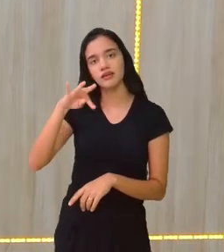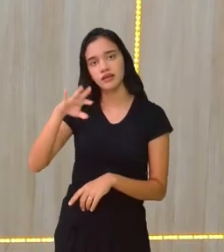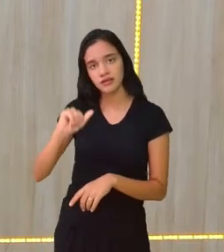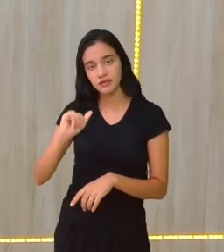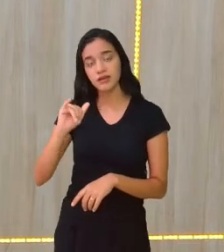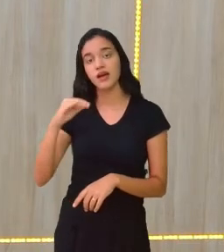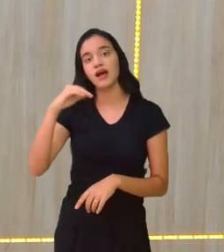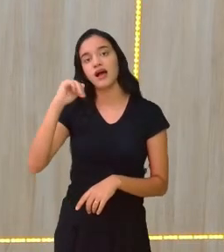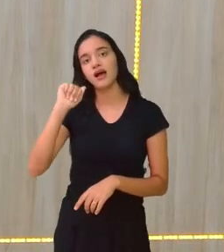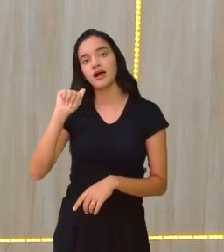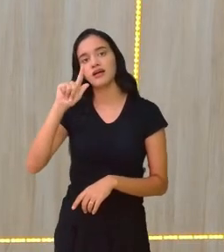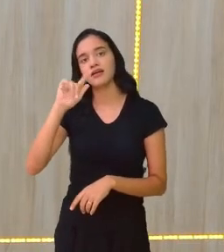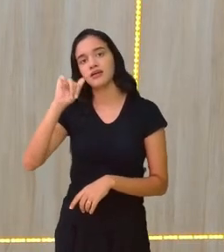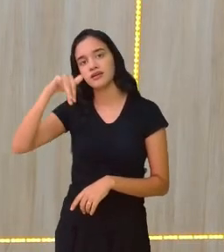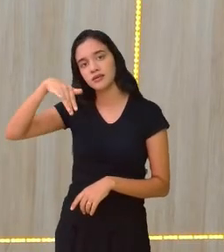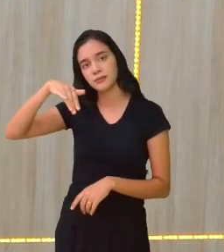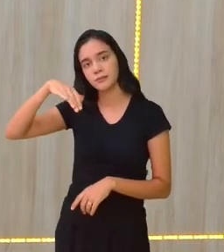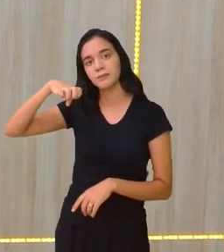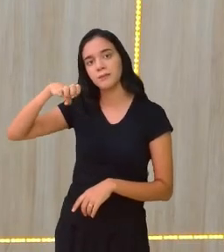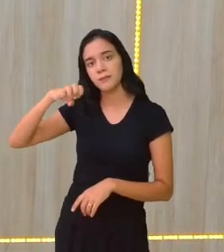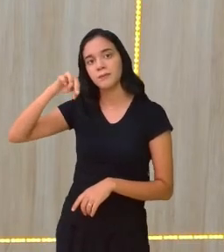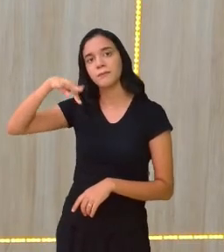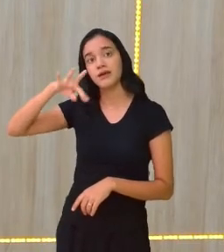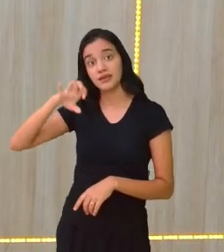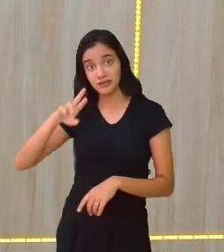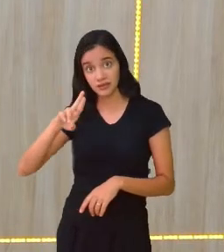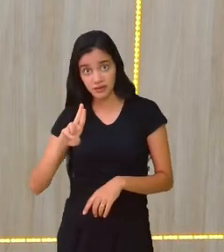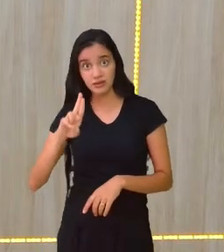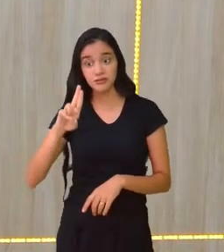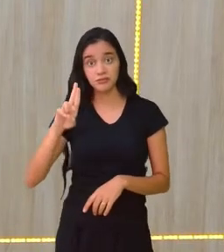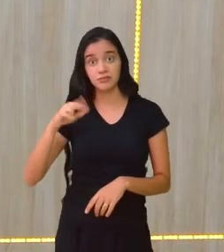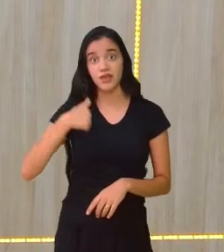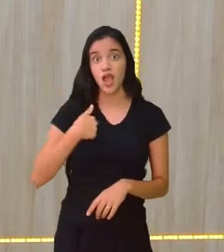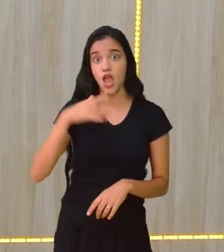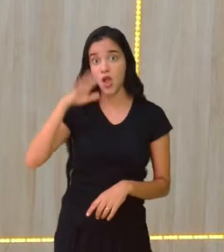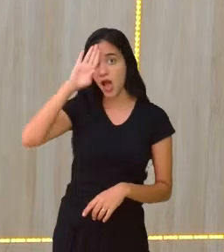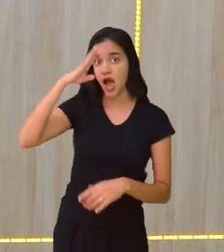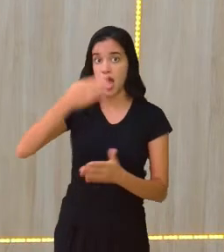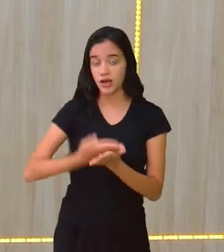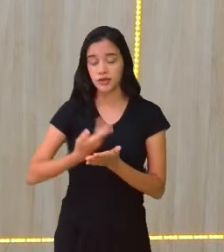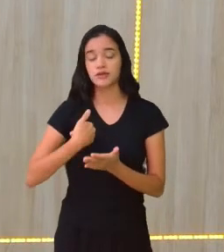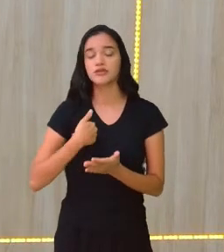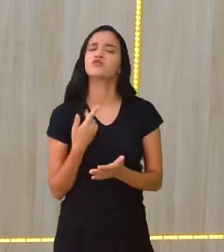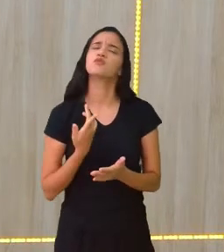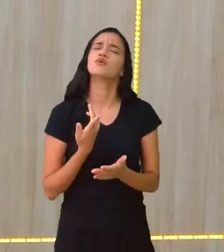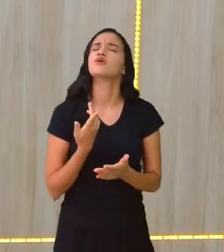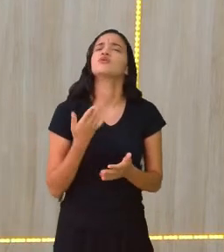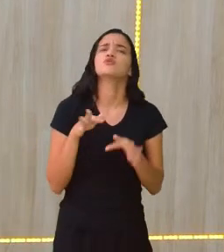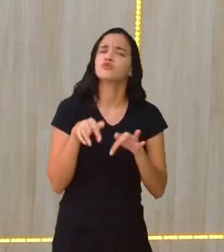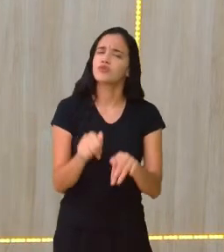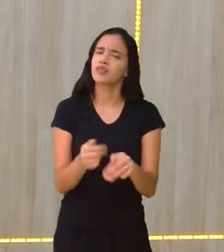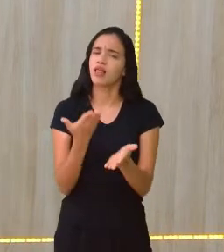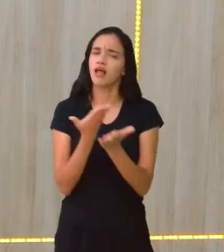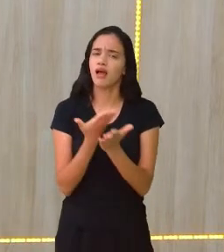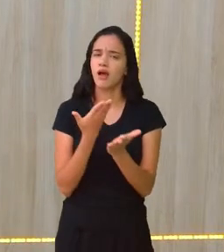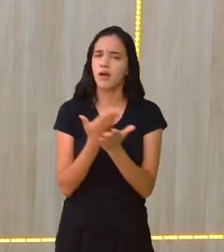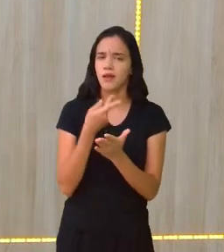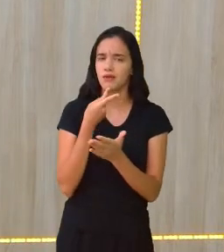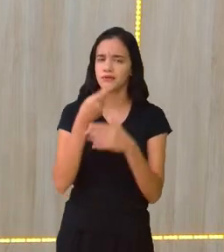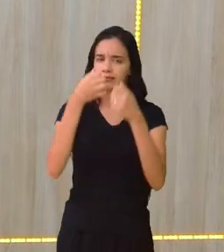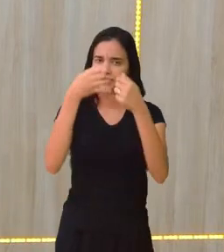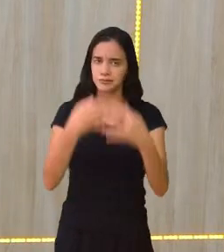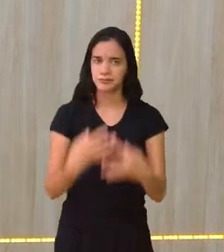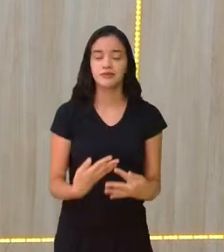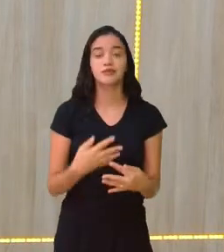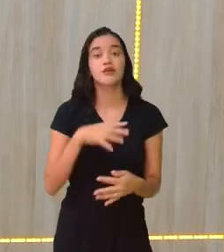falou um dia desse, não foi, professora Vanessa, sobre os animais filtradores. Eu acredito que tenha sido na última aula, no finalzinho da aula, eu falei, né,